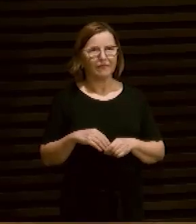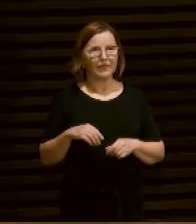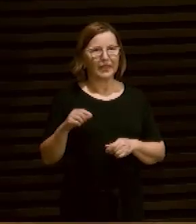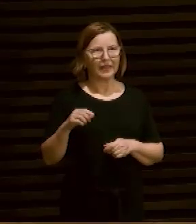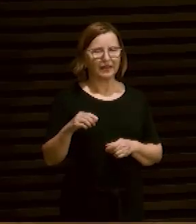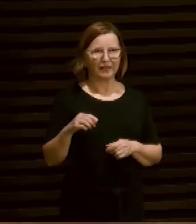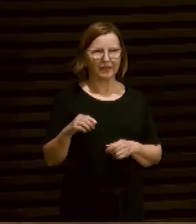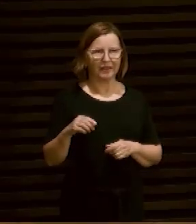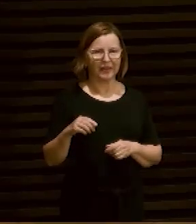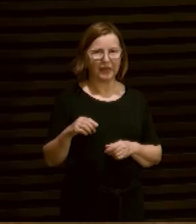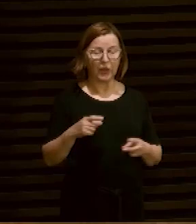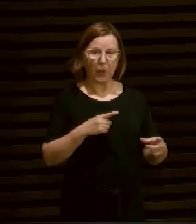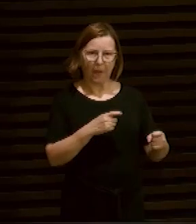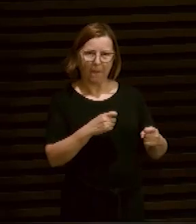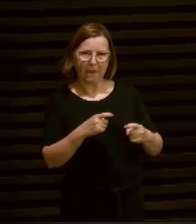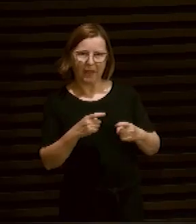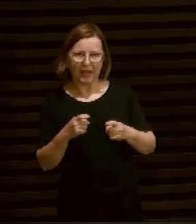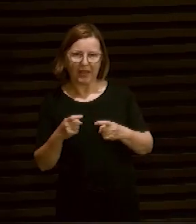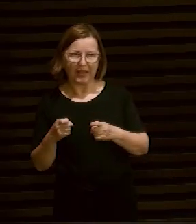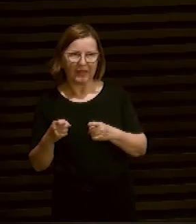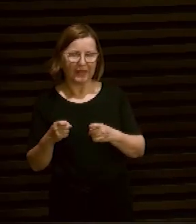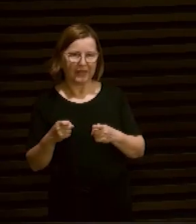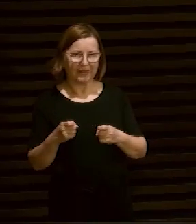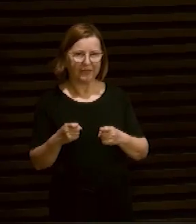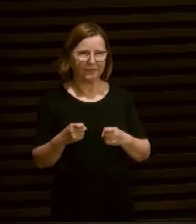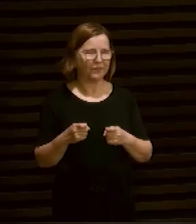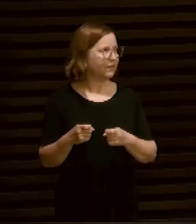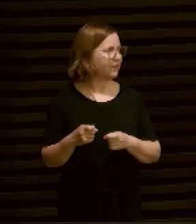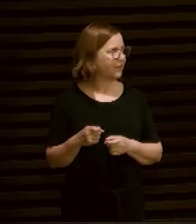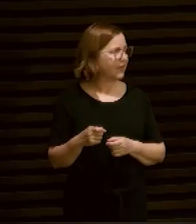está toda uma guerra da barriga da mãe.